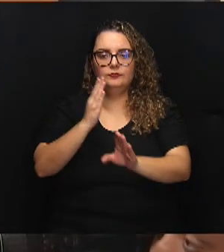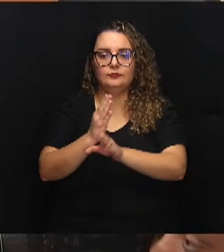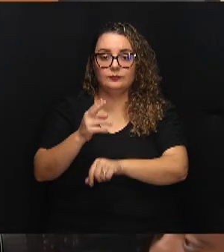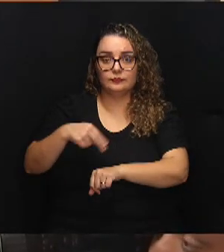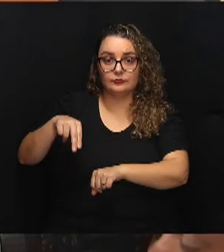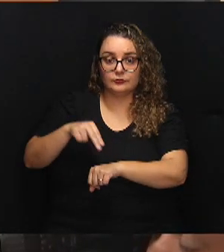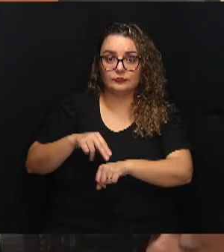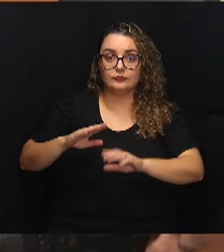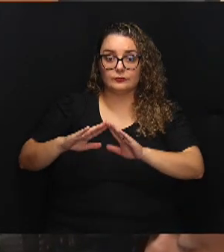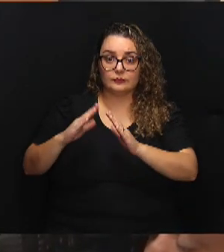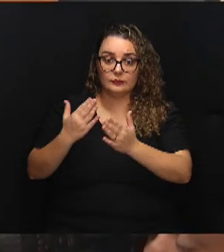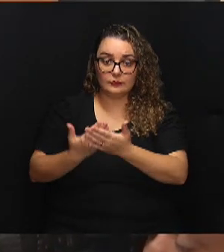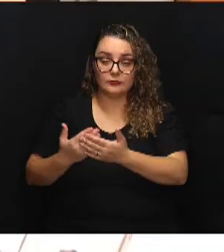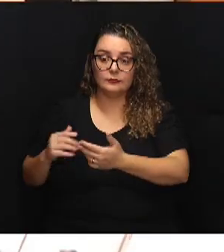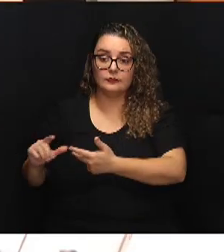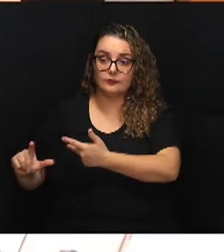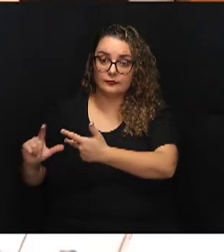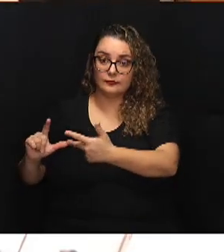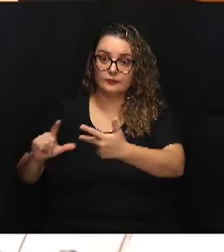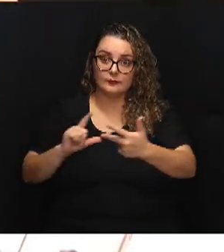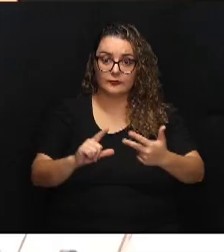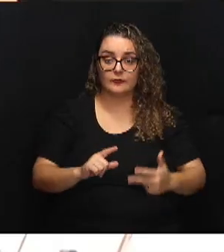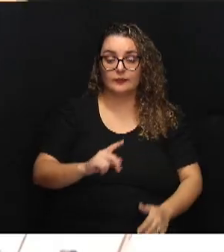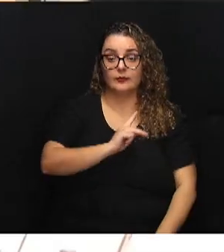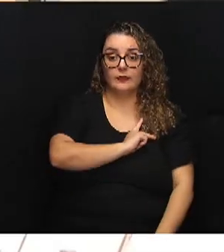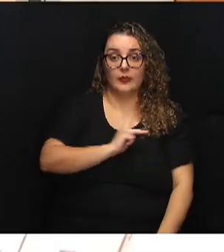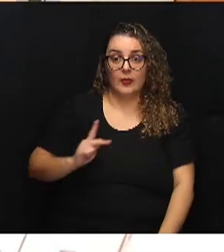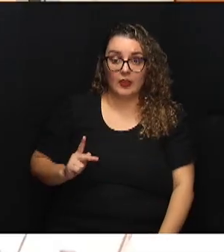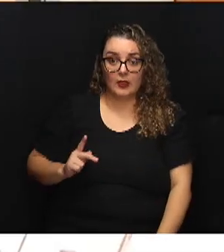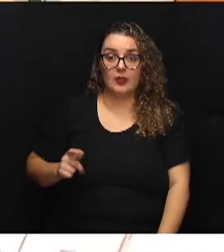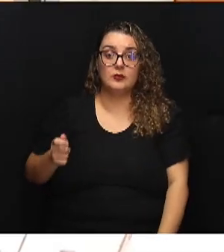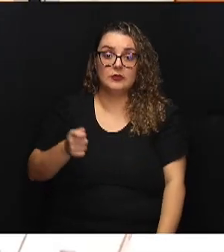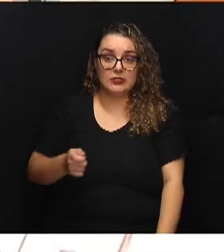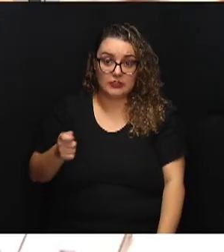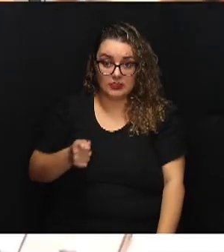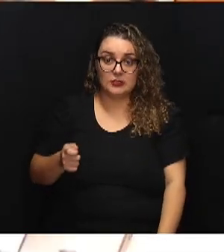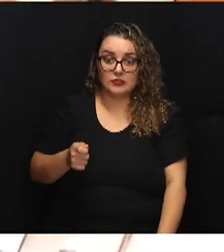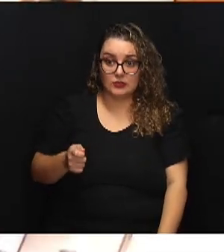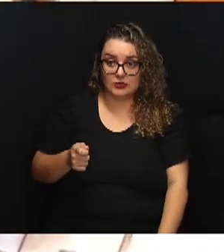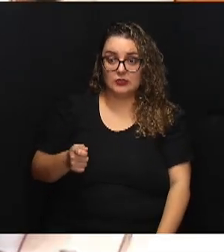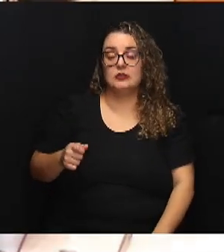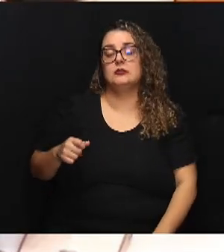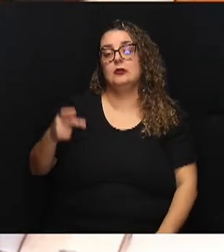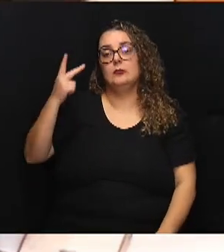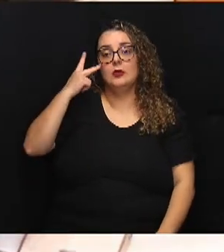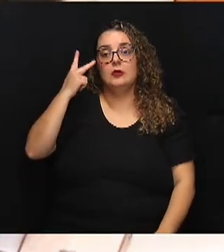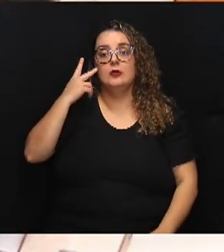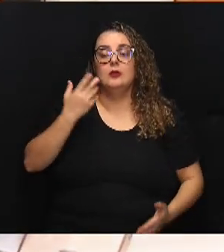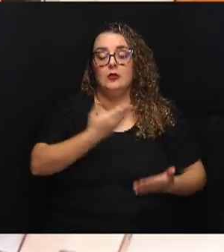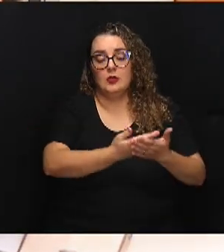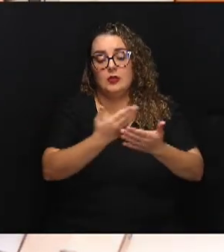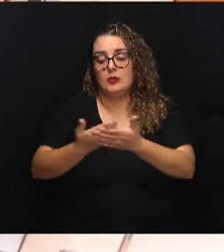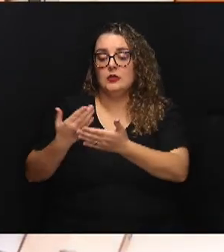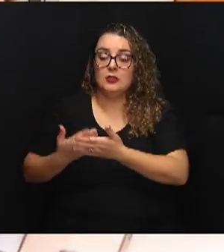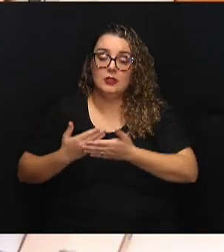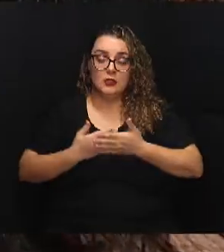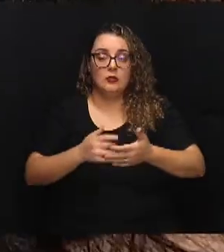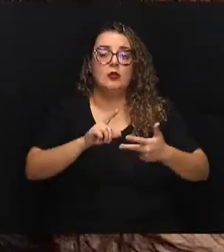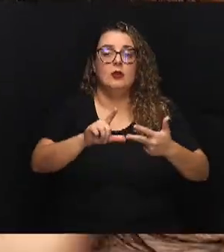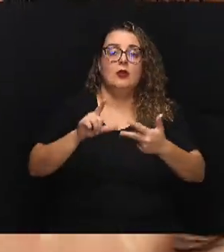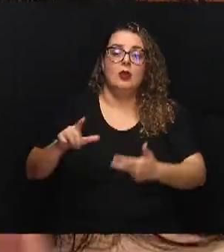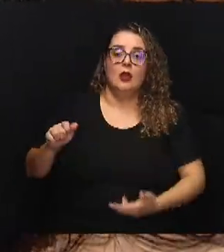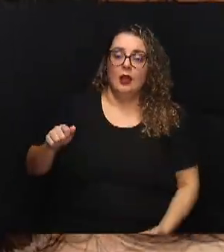de escolas do Legislativo que a presidente da Associação Paulista das Escolas do Legislativo,